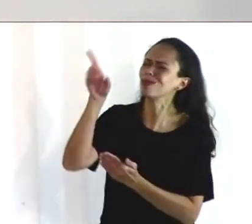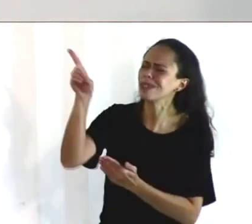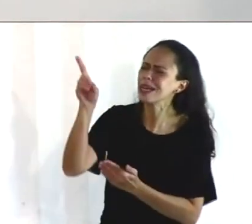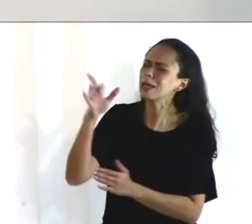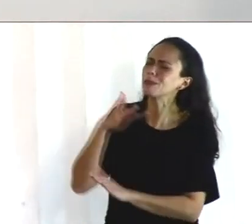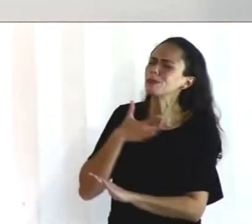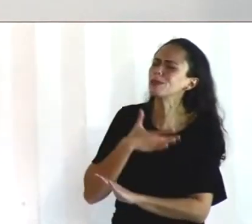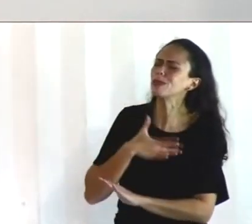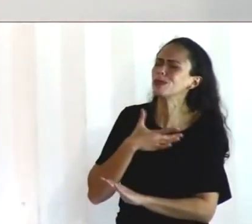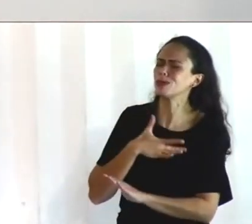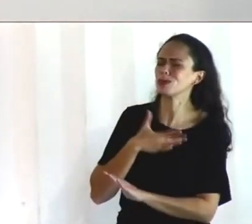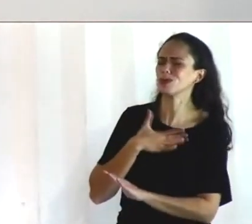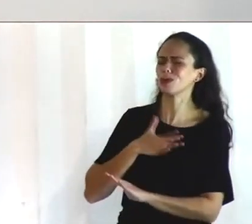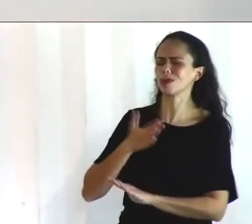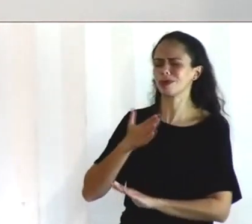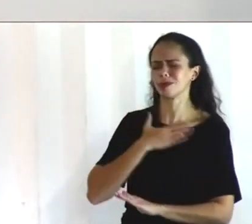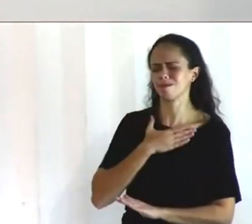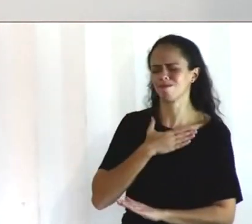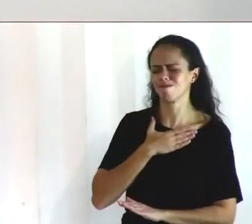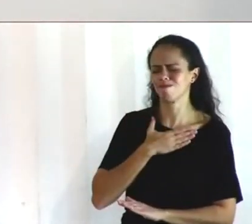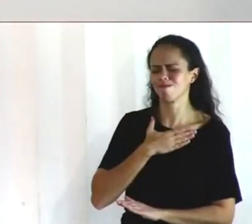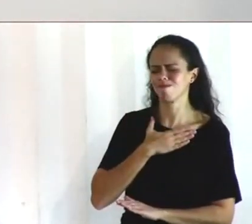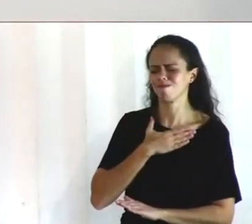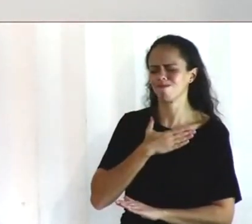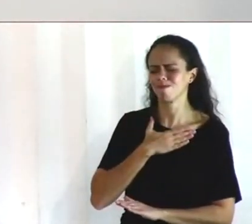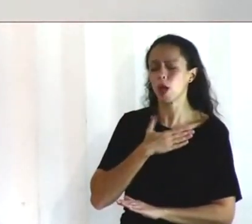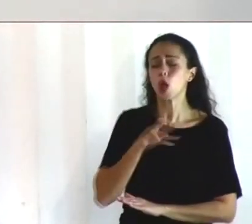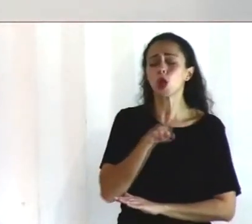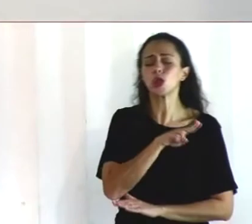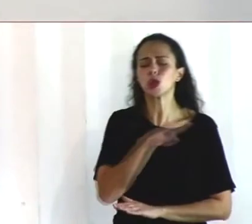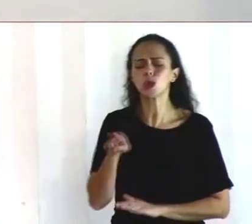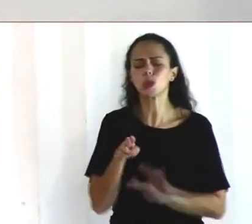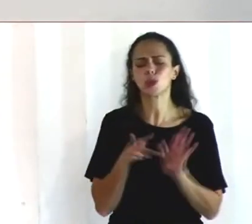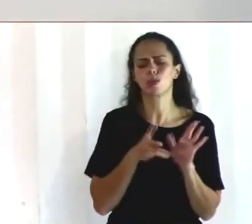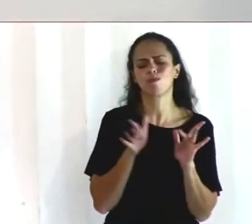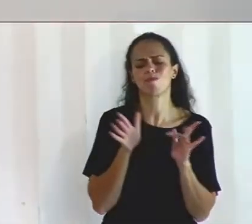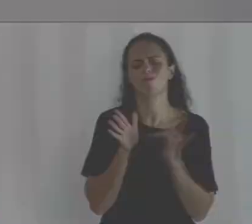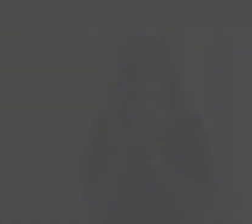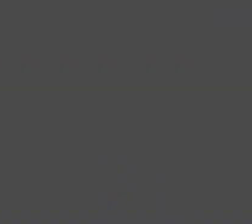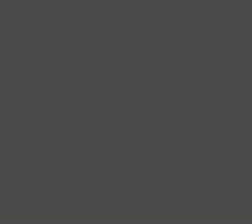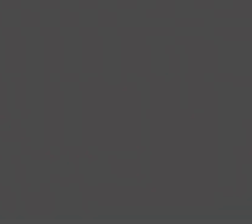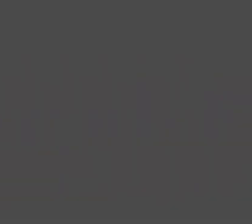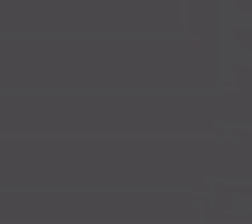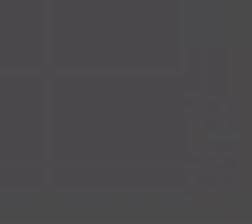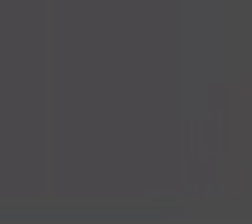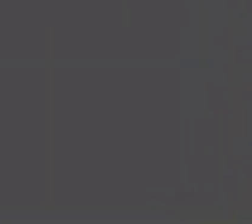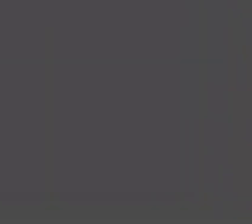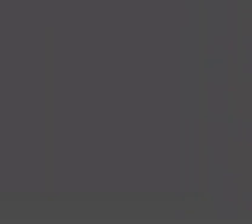teve destas pessoas. Em nome de Jesus. Amém.